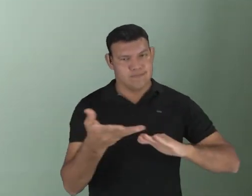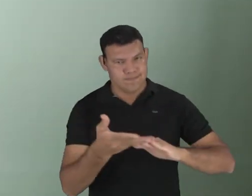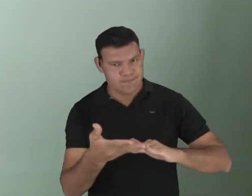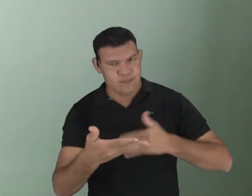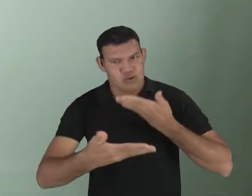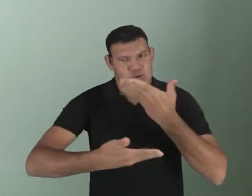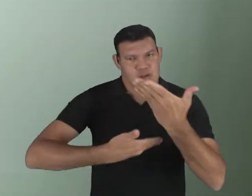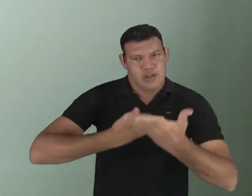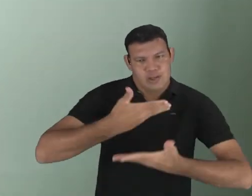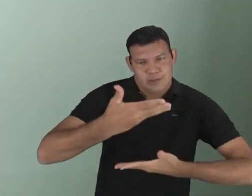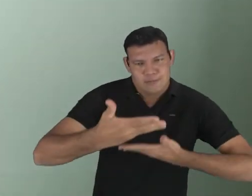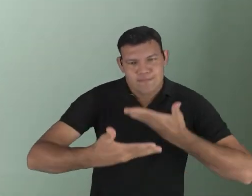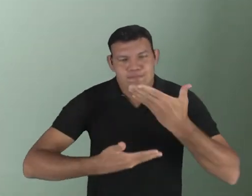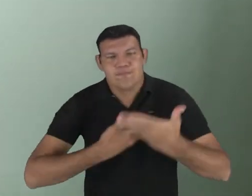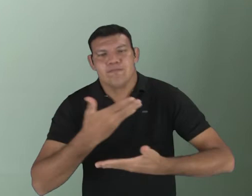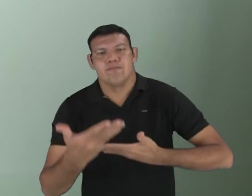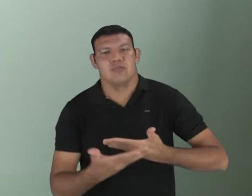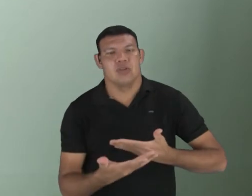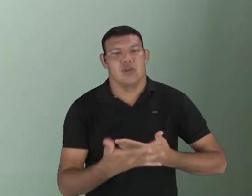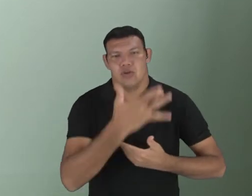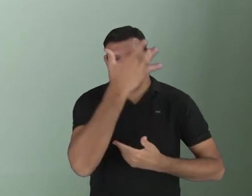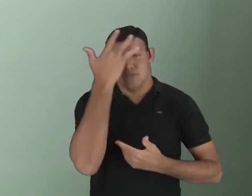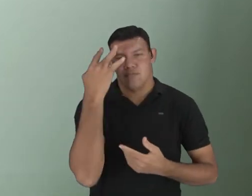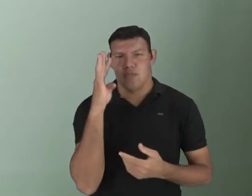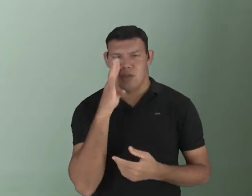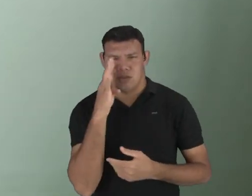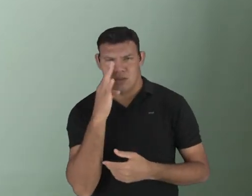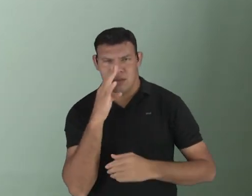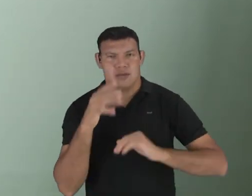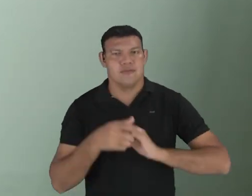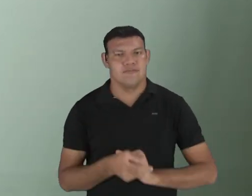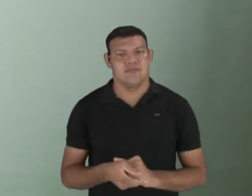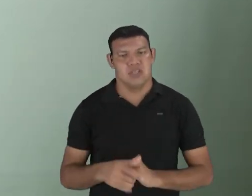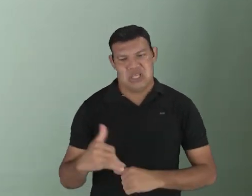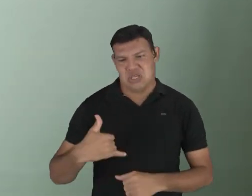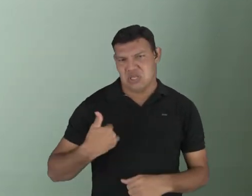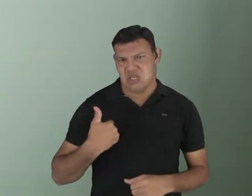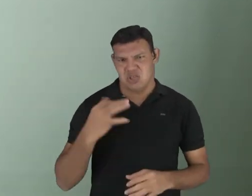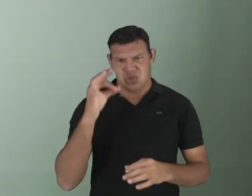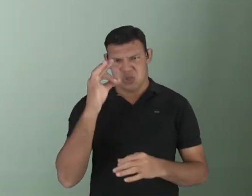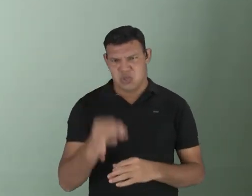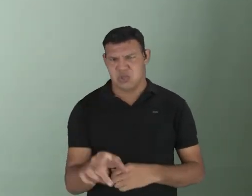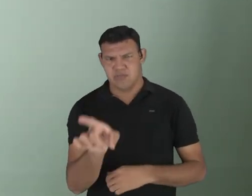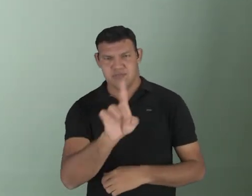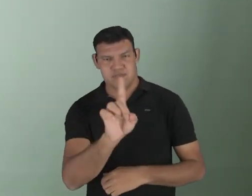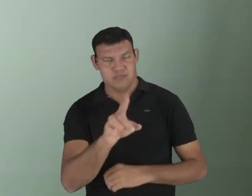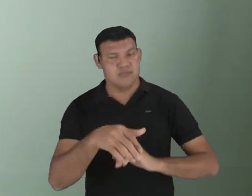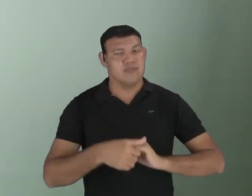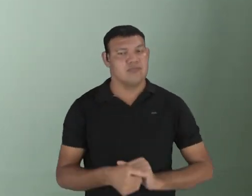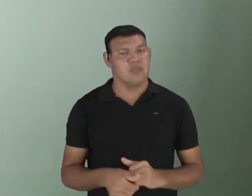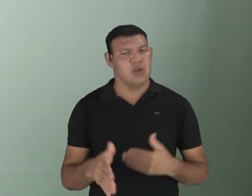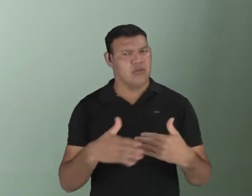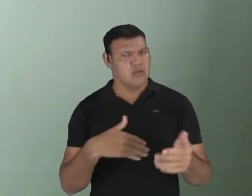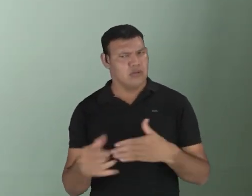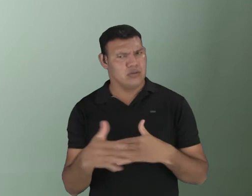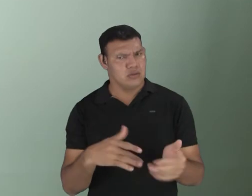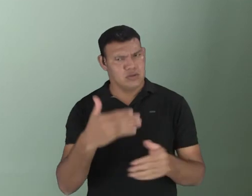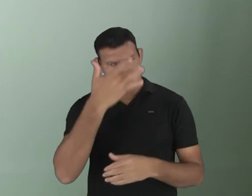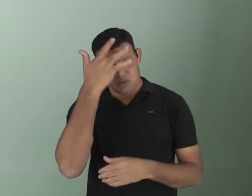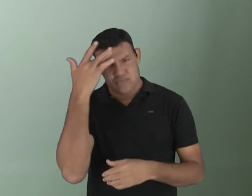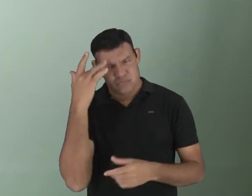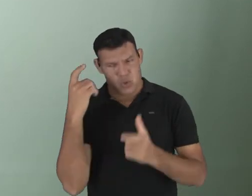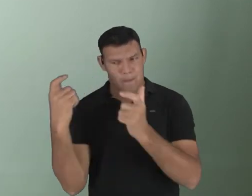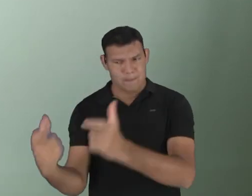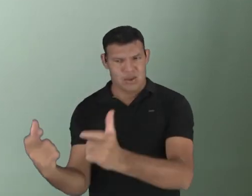disso um momento de troca com o nosso espectador. Ou seja, Não existe uma idade adequada para começar a